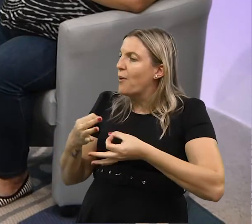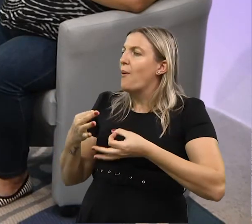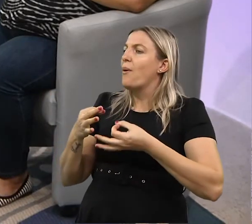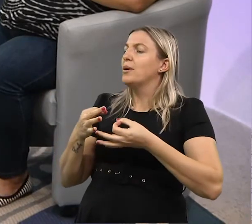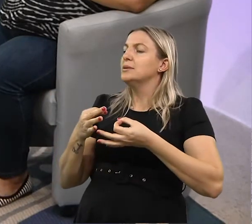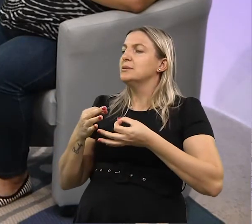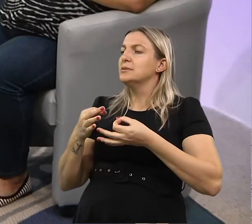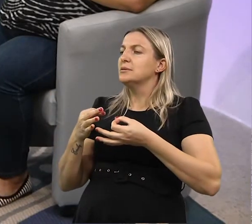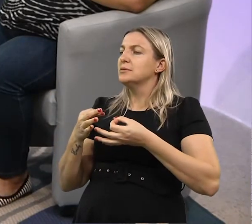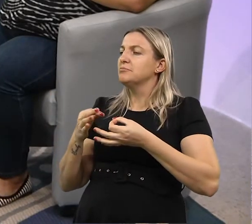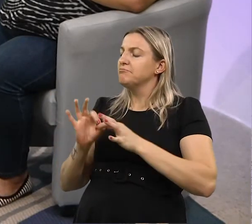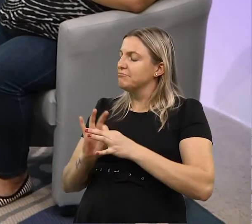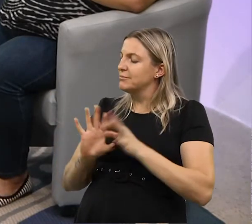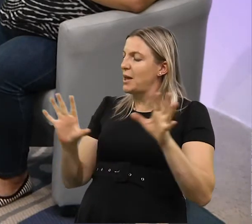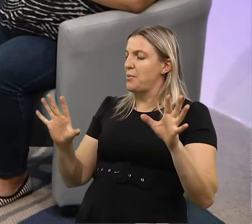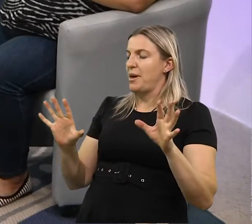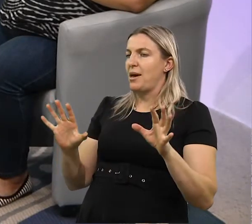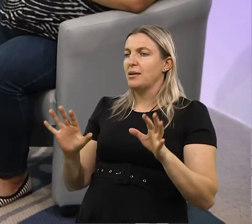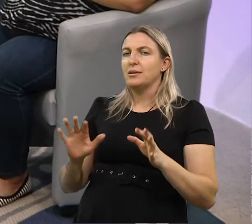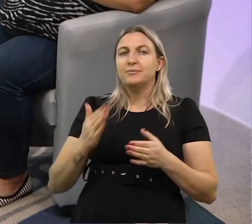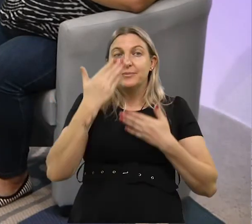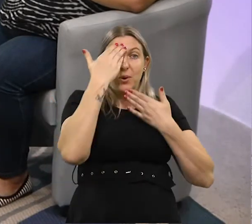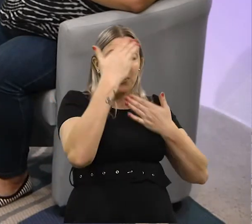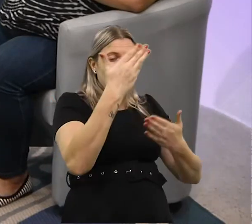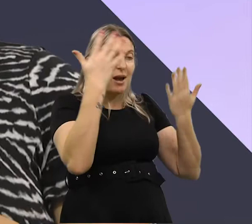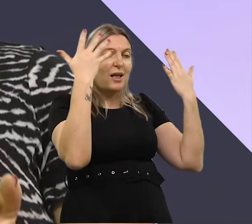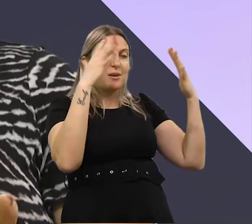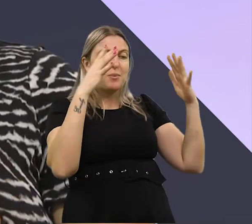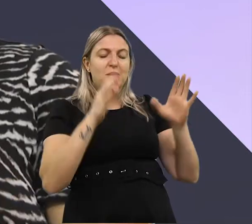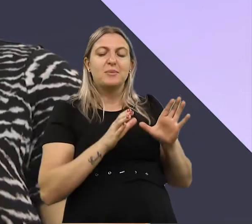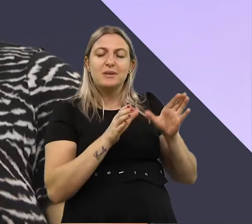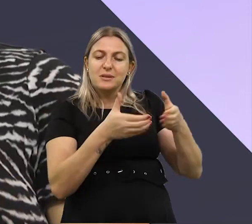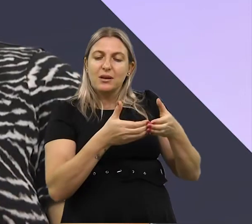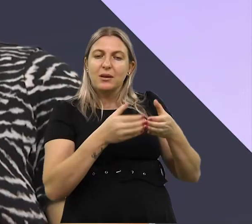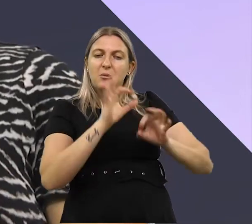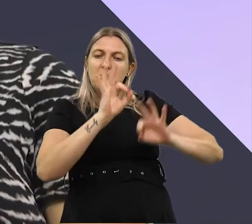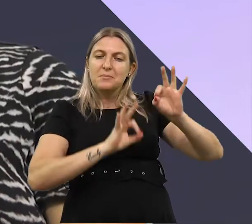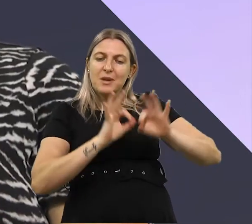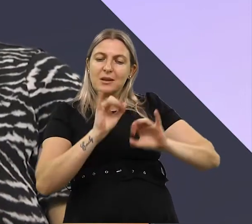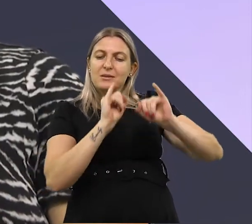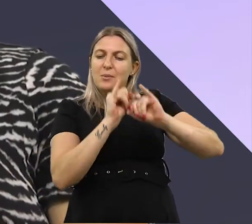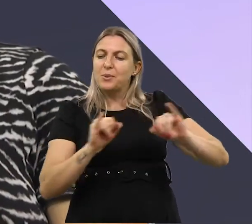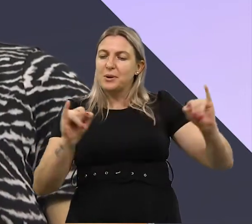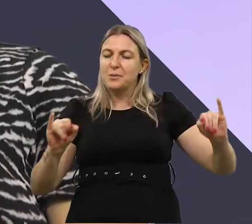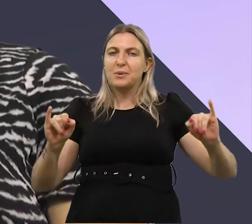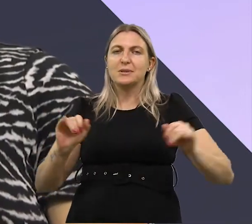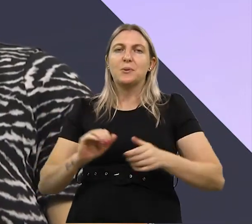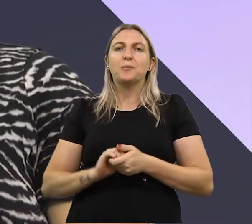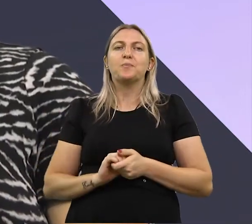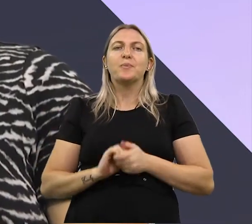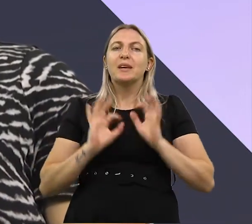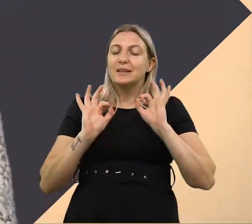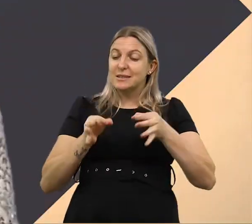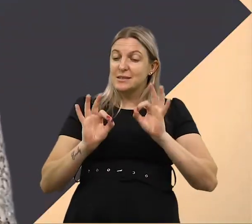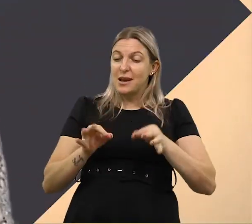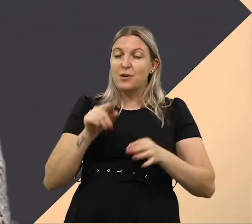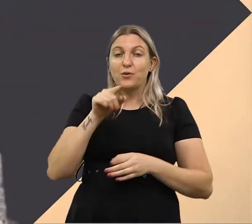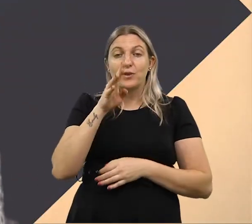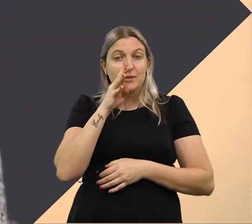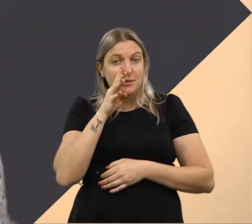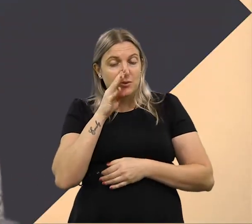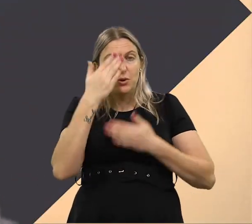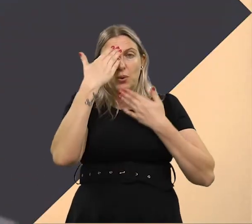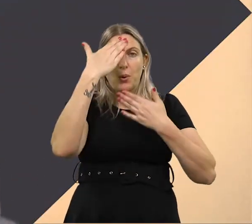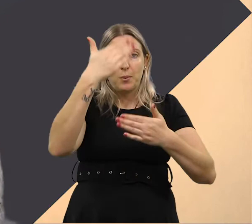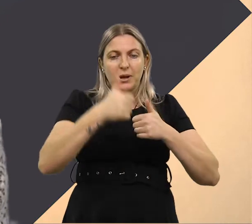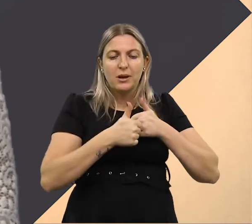do Legislativo, então sinta-se sempre acolhida aqui conosco. Obrigada, Cris, parabéns a toda a equipe pela programação. Muito bem.